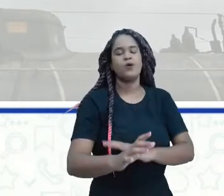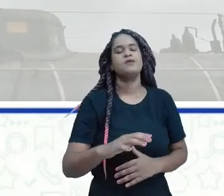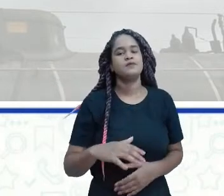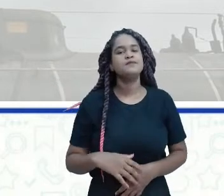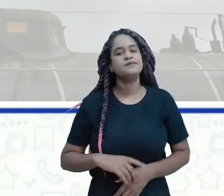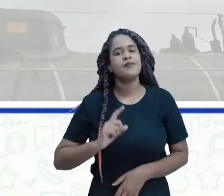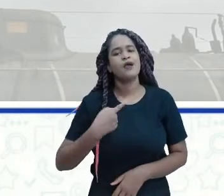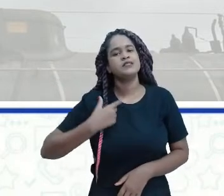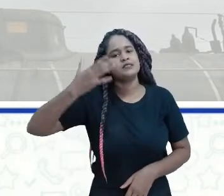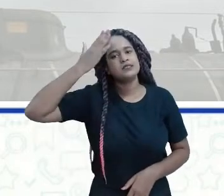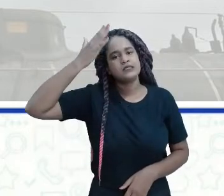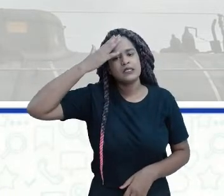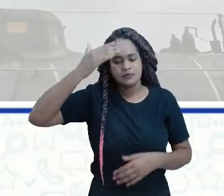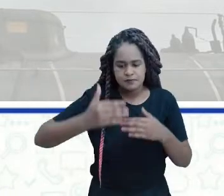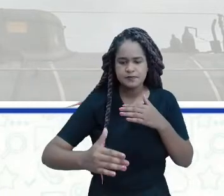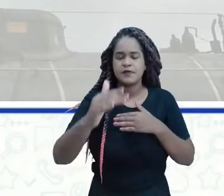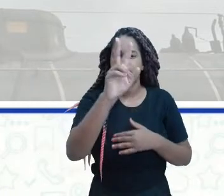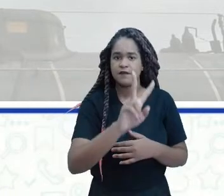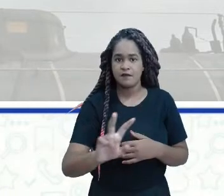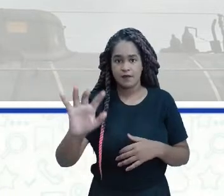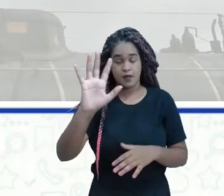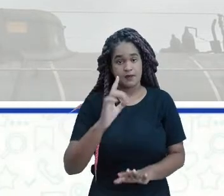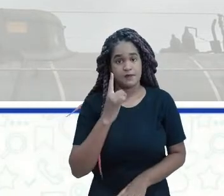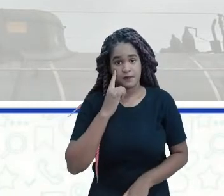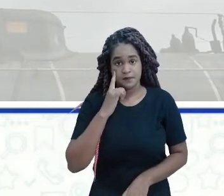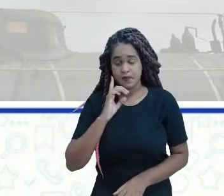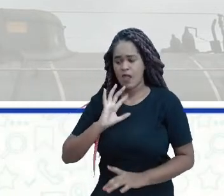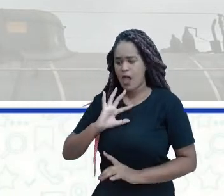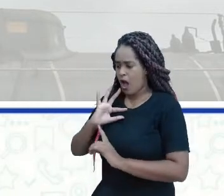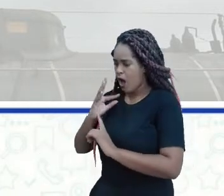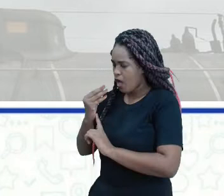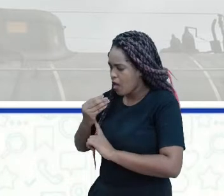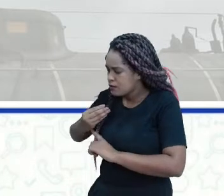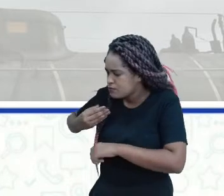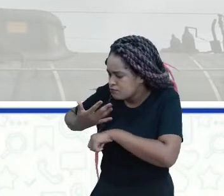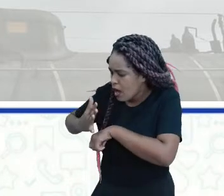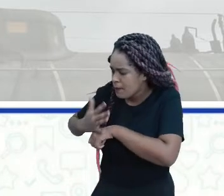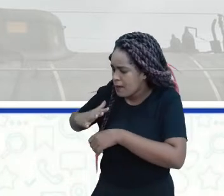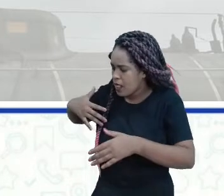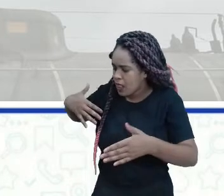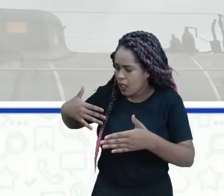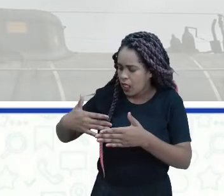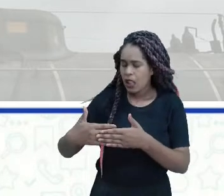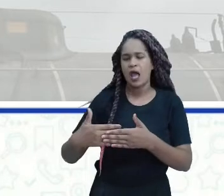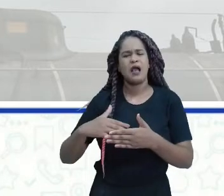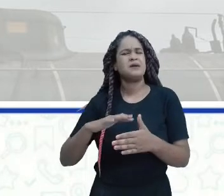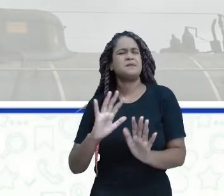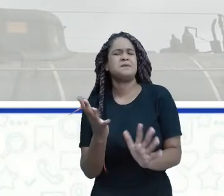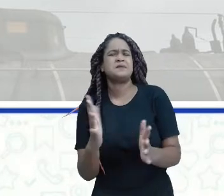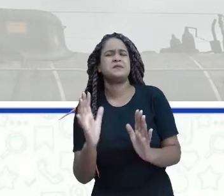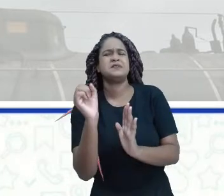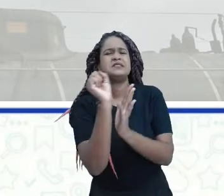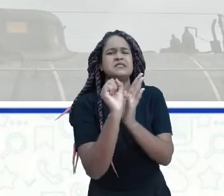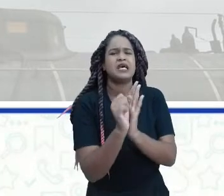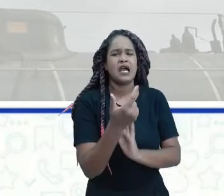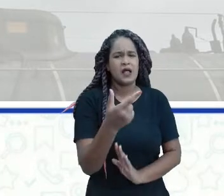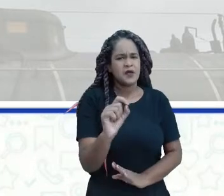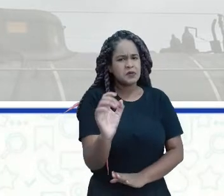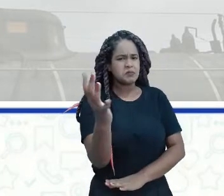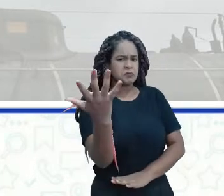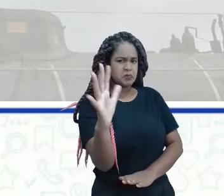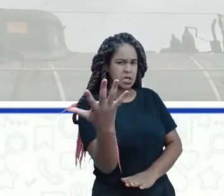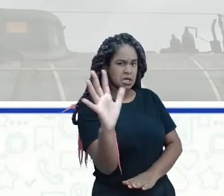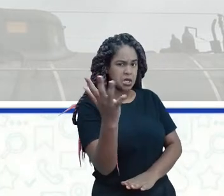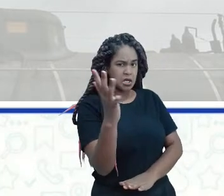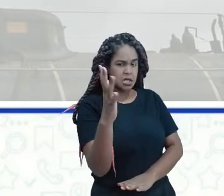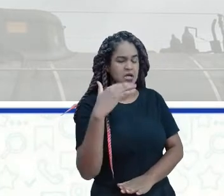pouquinhos, né? Se fazia arte até um determinado momento, que foi mais ou menos ali o início do século XX, né?